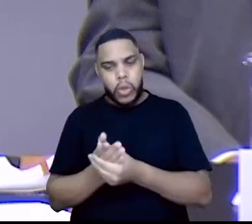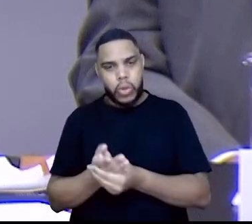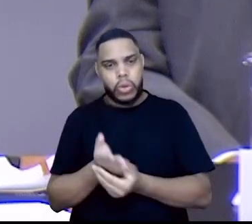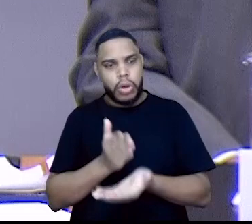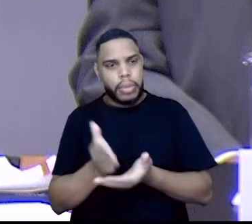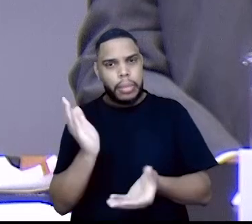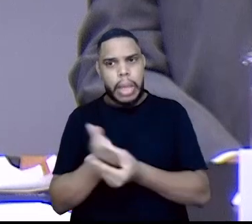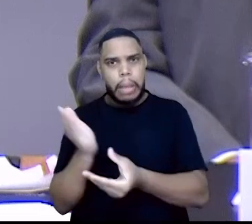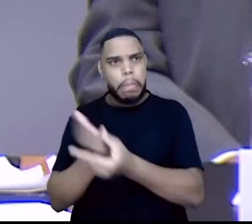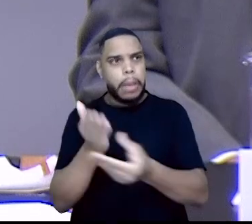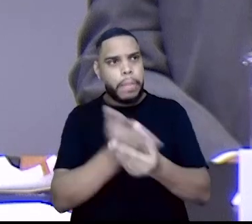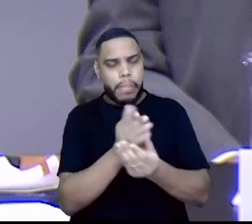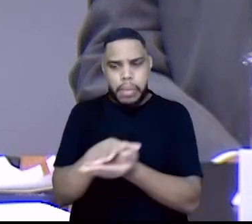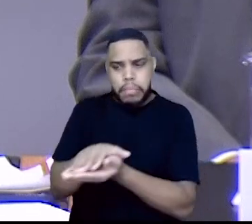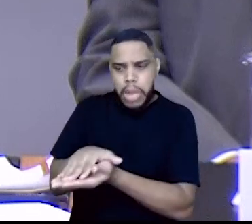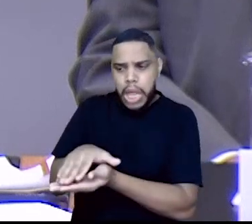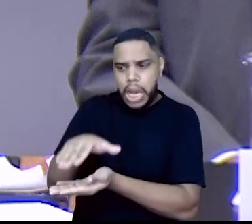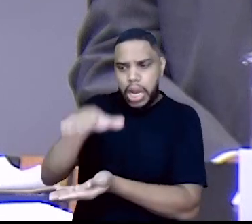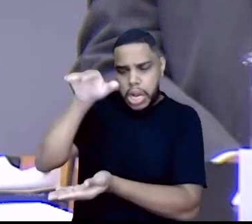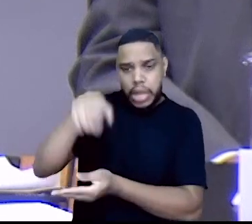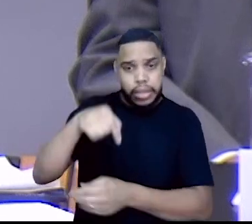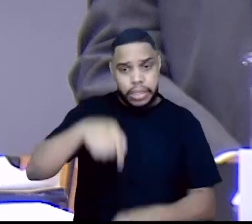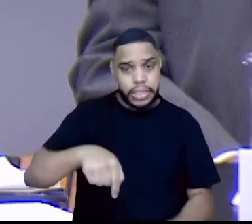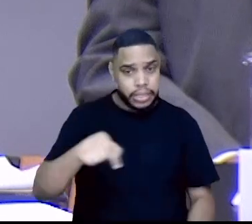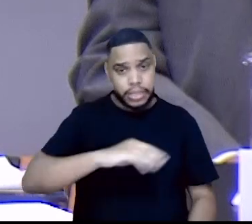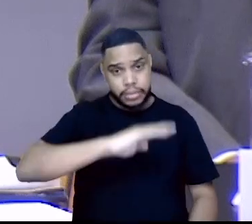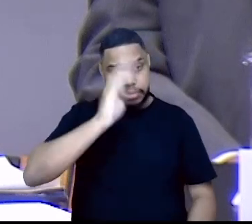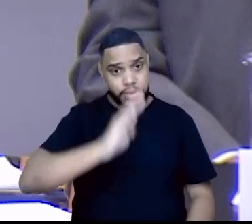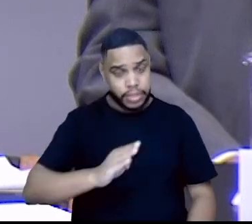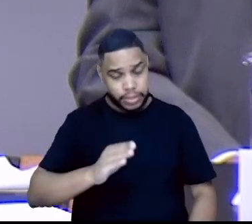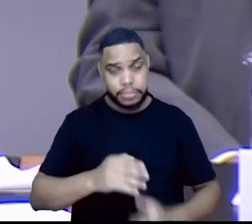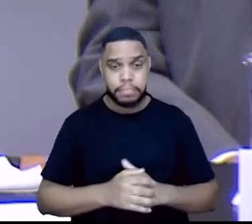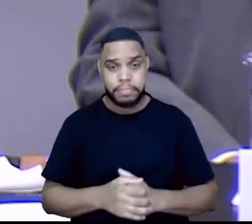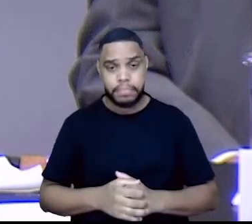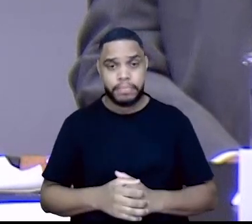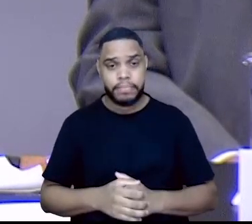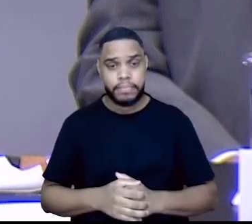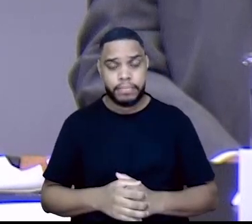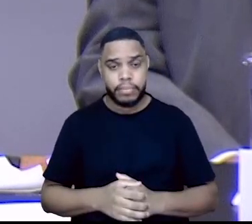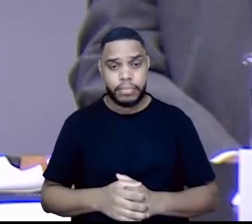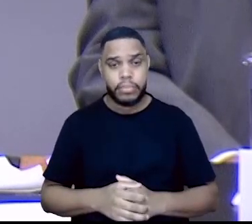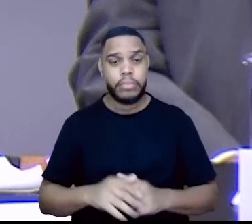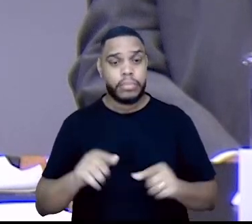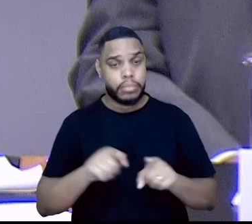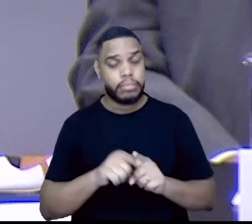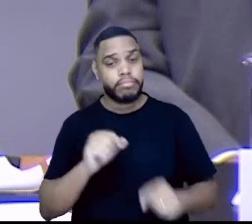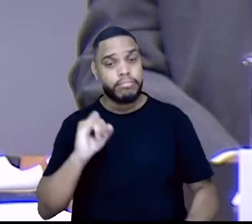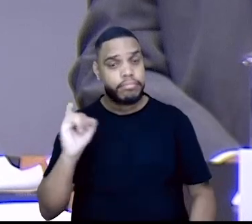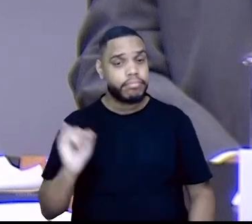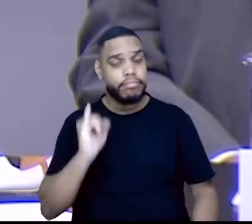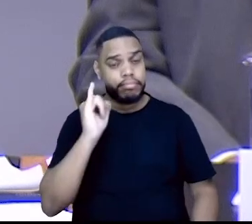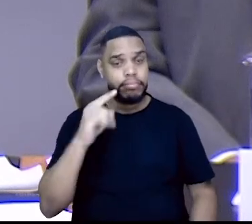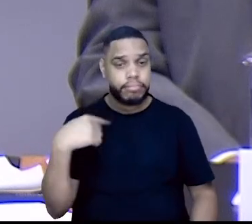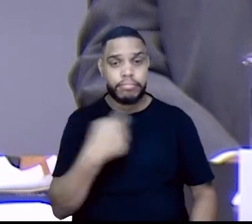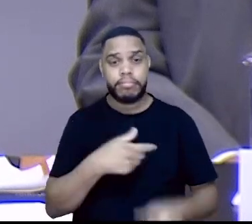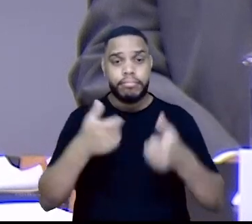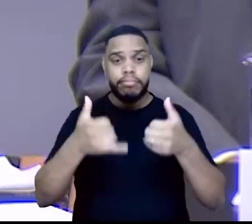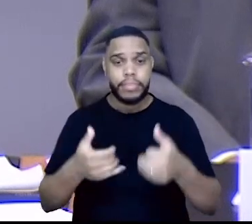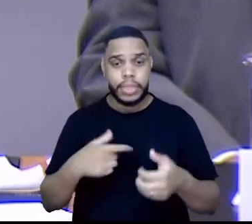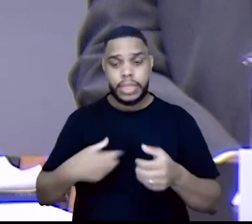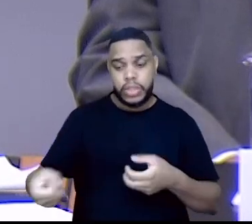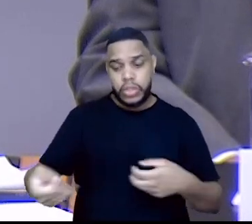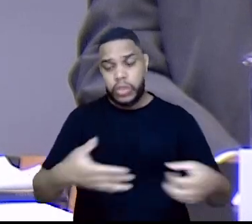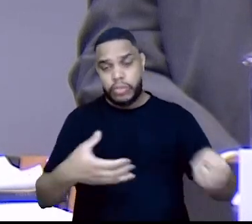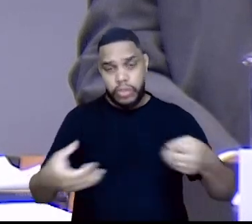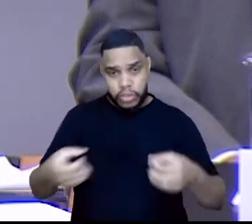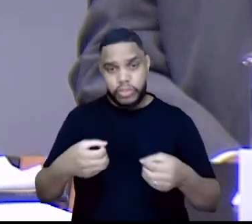a massificação da jurisdição e a imprescindibilidade de nós lidarmos com essas novas ferramentas,